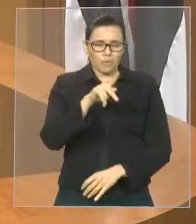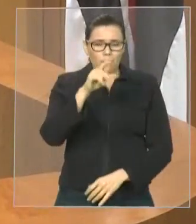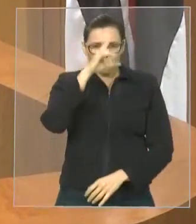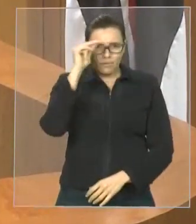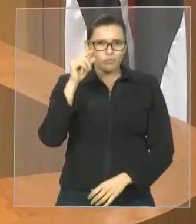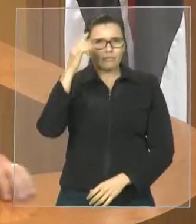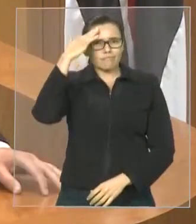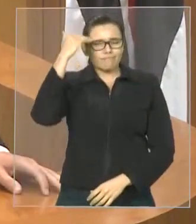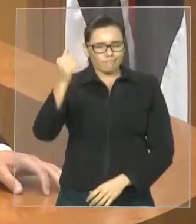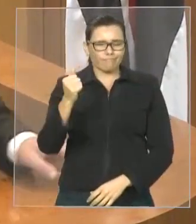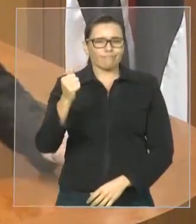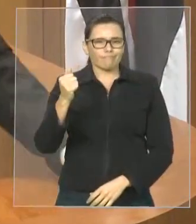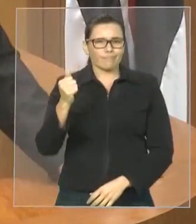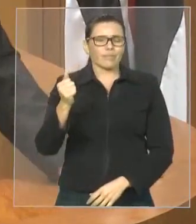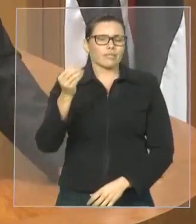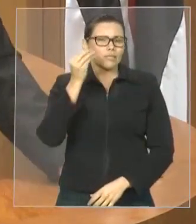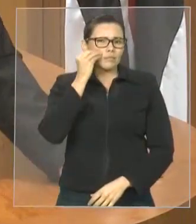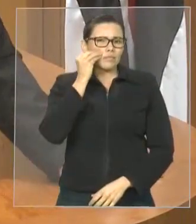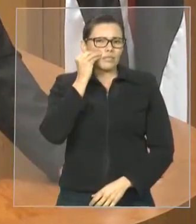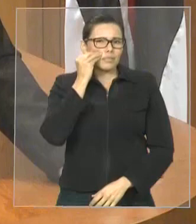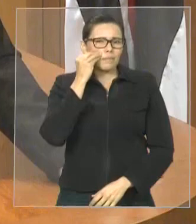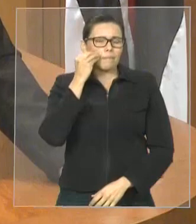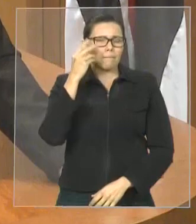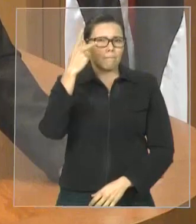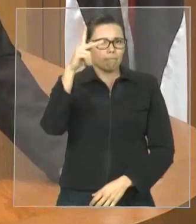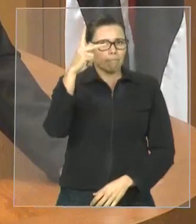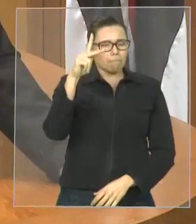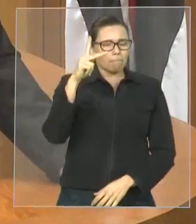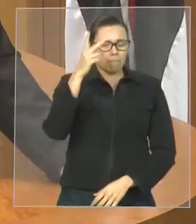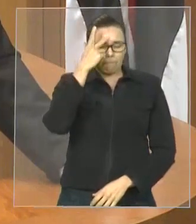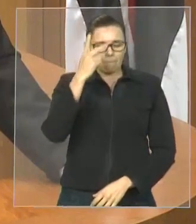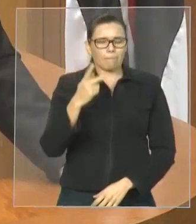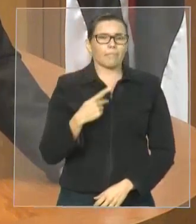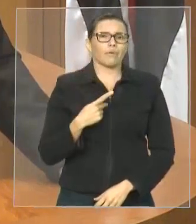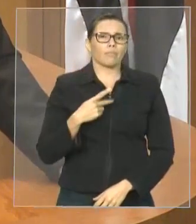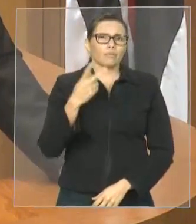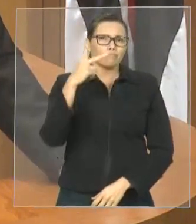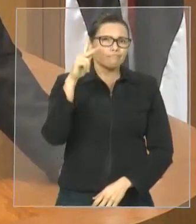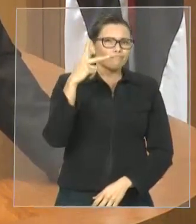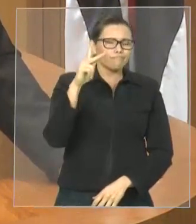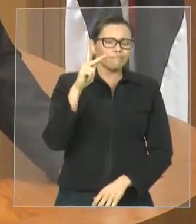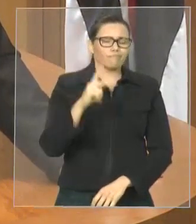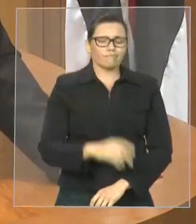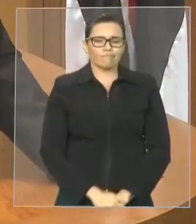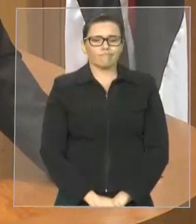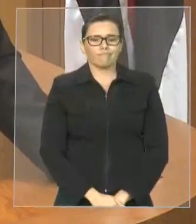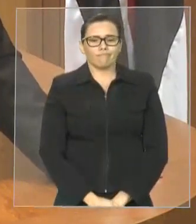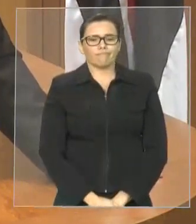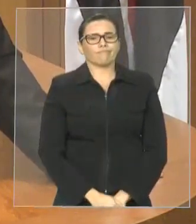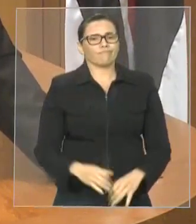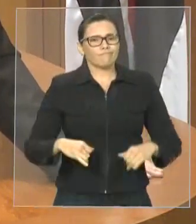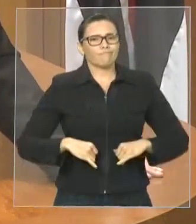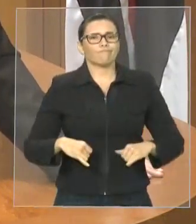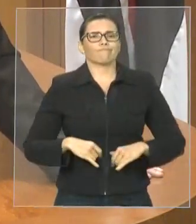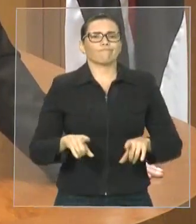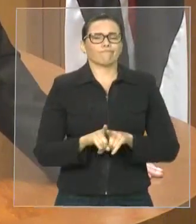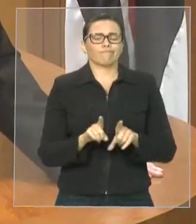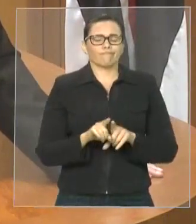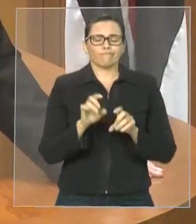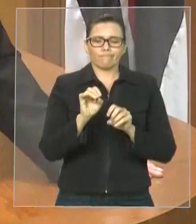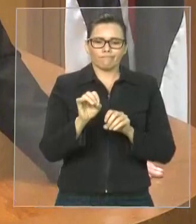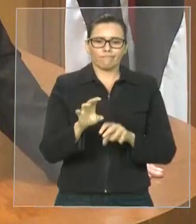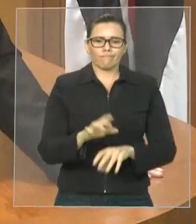senhoras, fica aqui a nossa cobrança, não mais o apelo, para que o prefeito de São Luís não